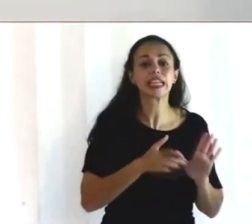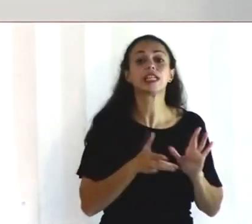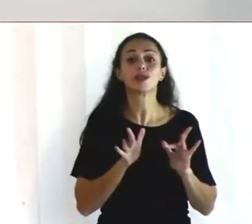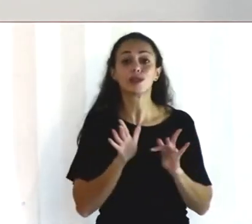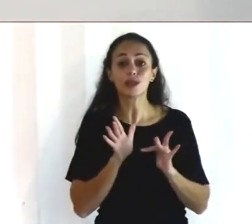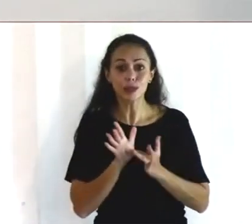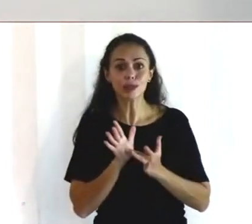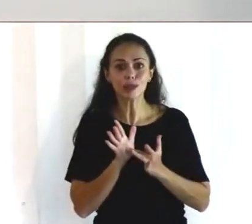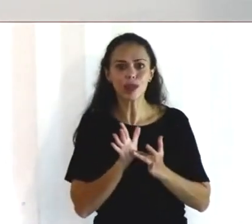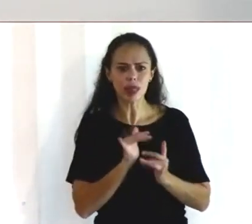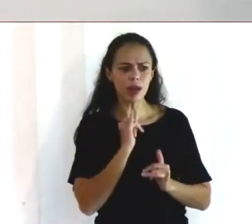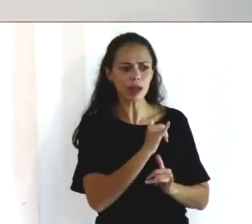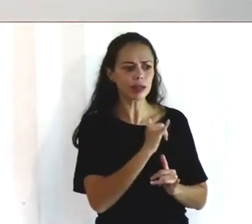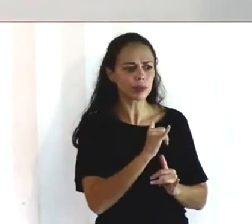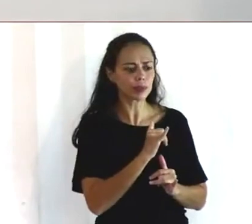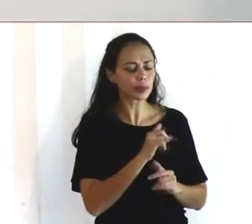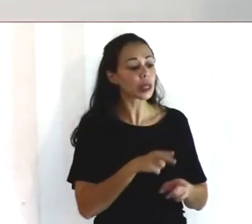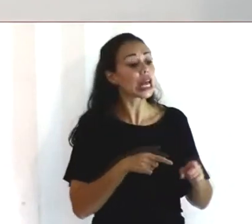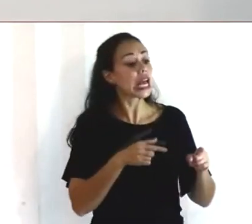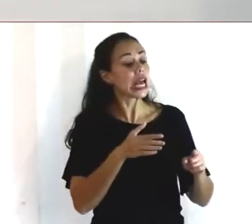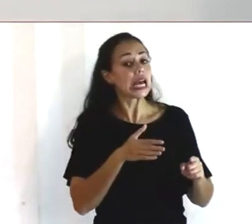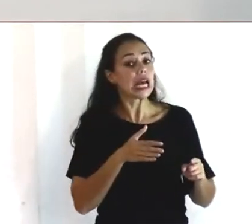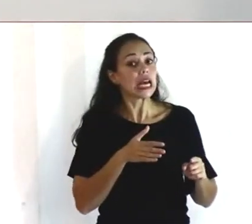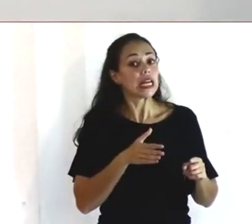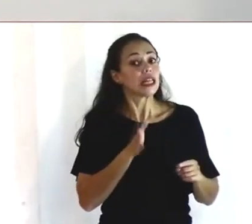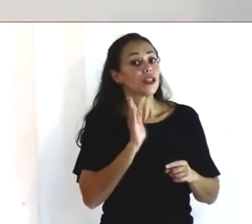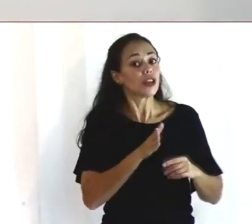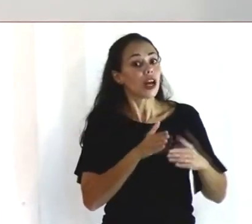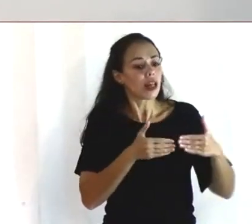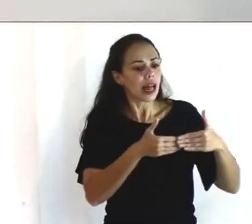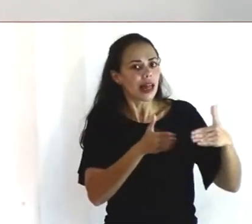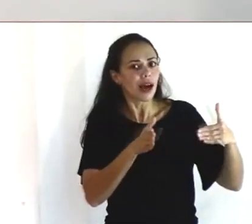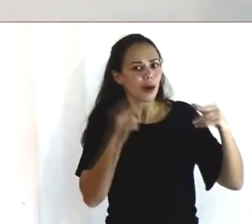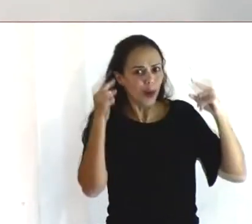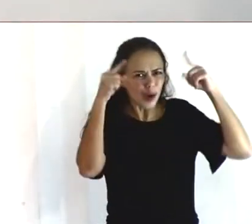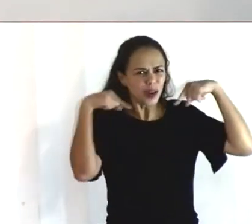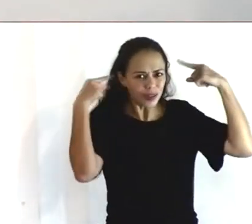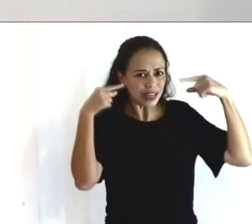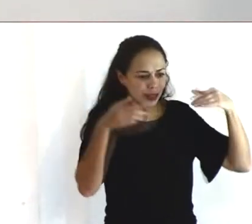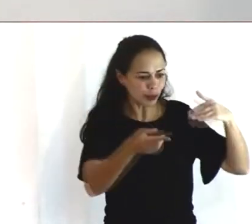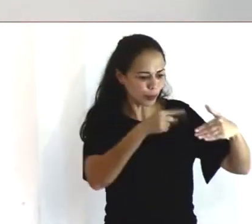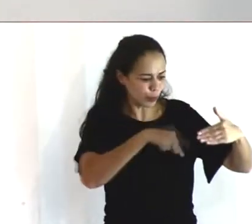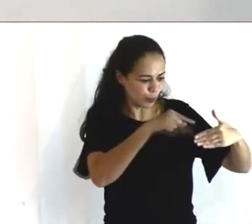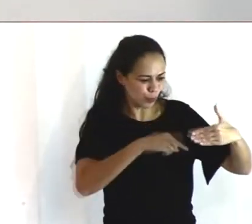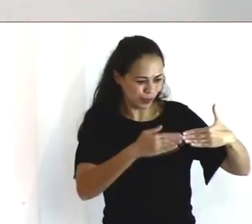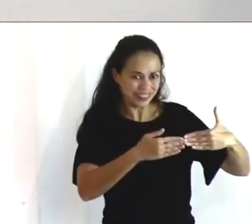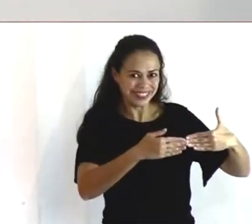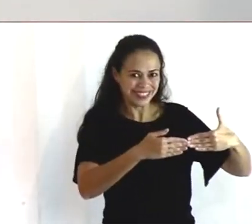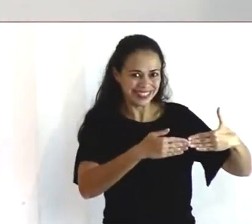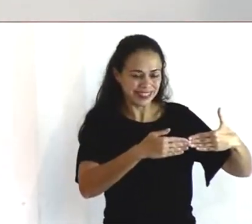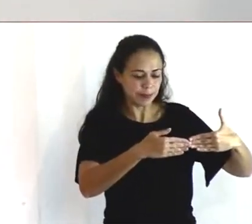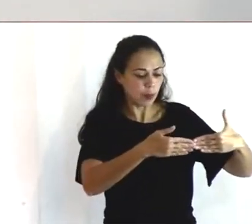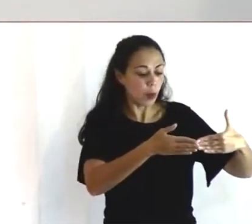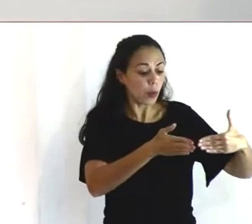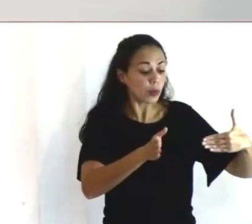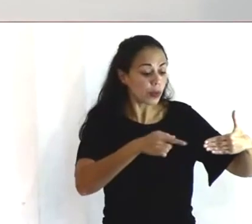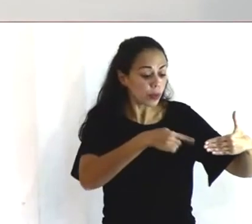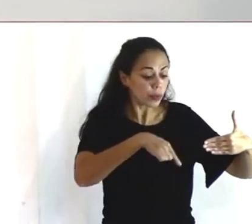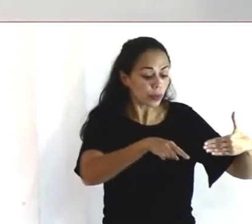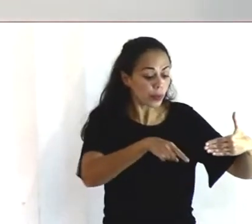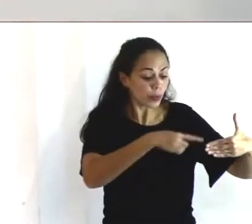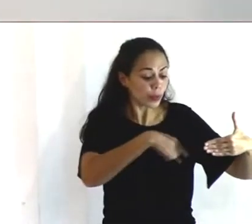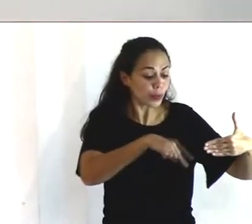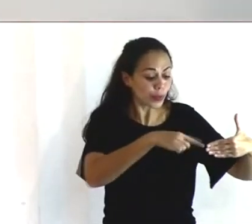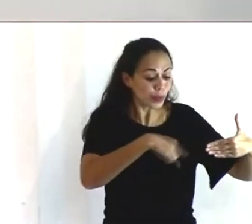nós lemos. Lembra que, quando o Senhor Jesus falou aos seus discípulos, Ele disse: não se turbe o vosso